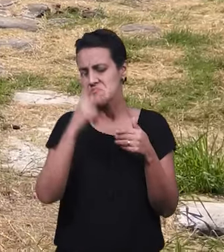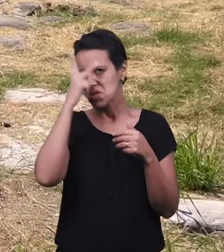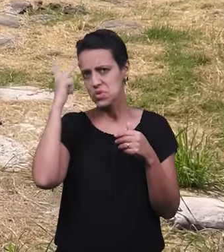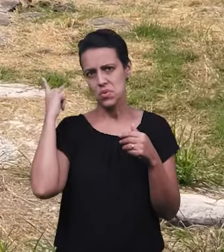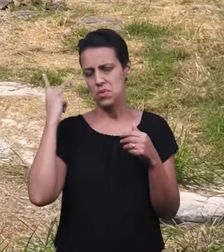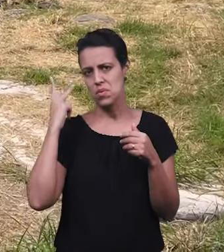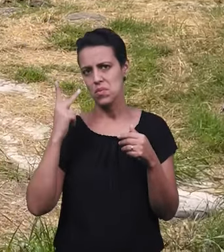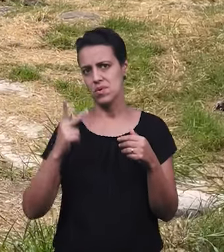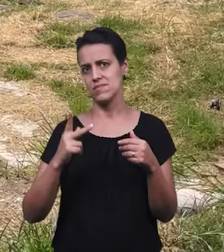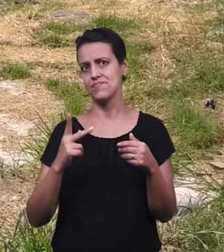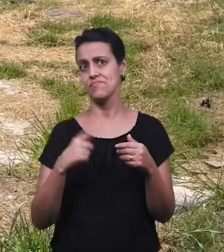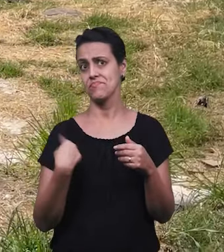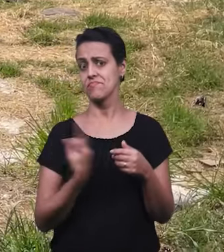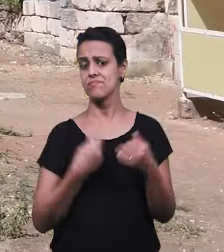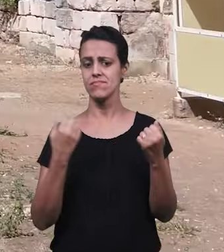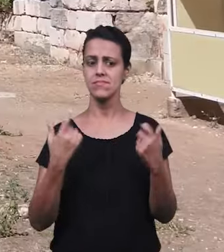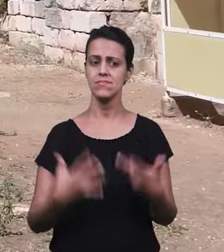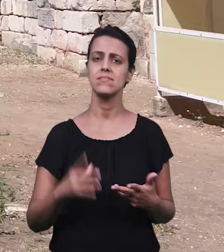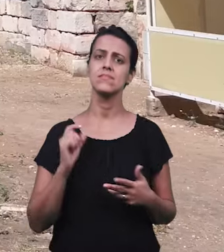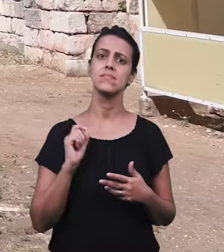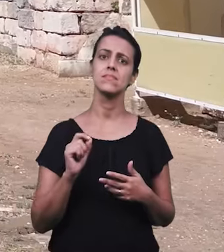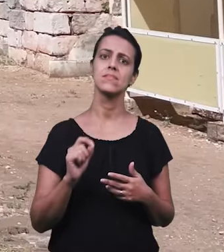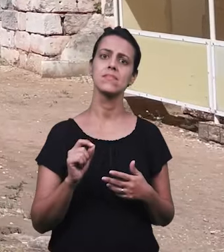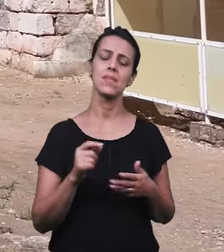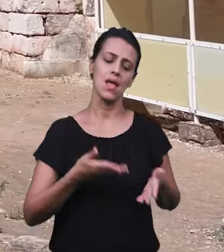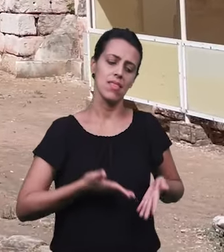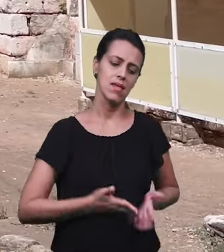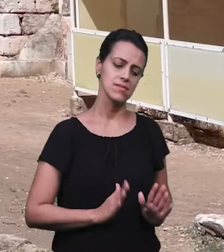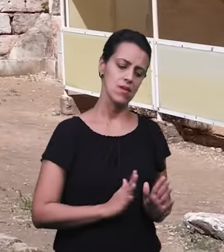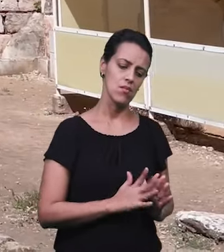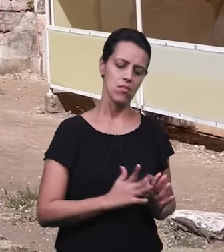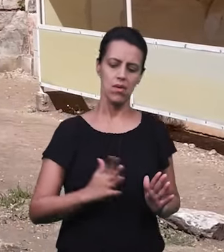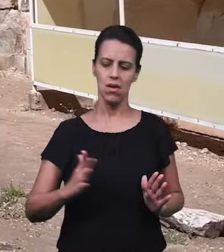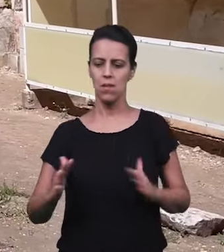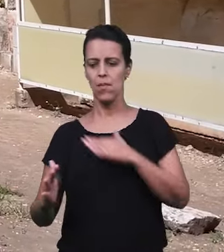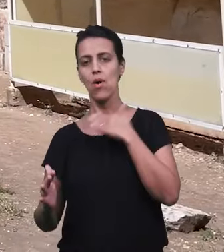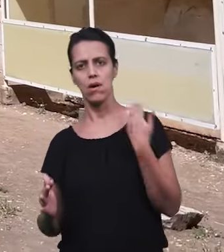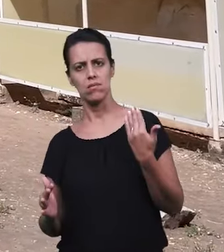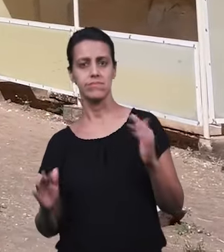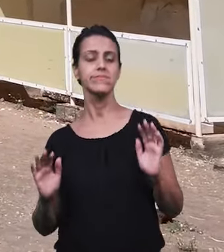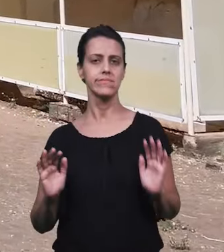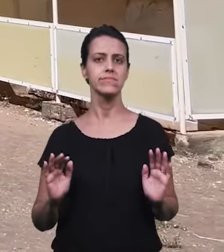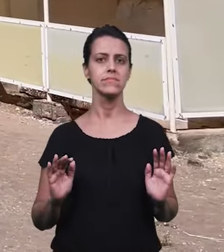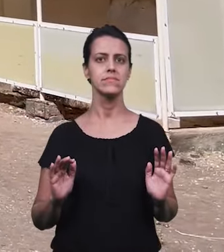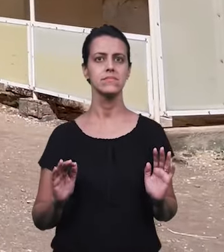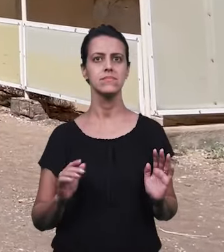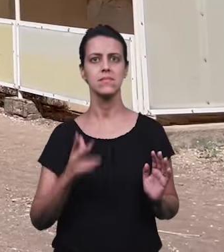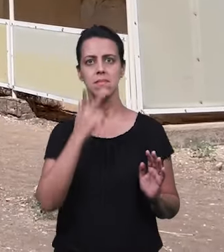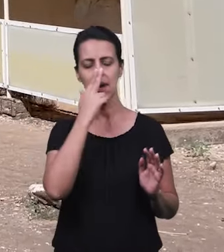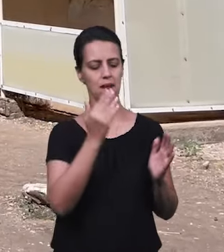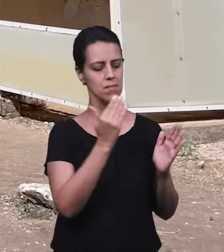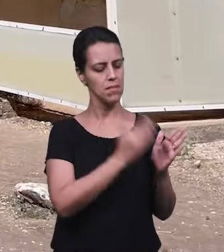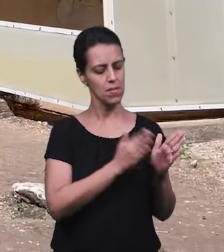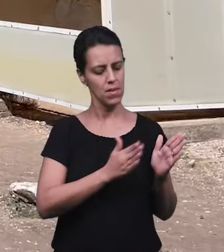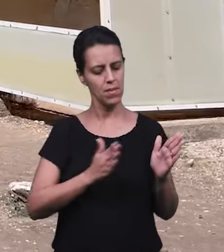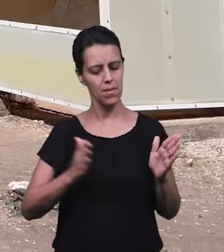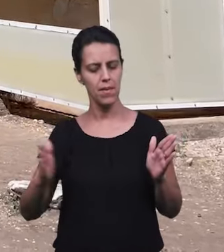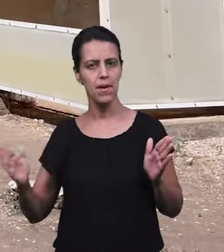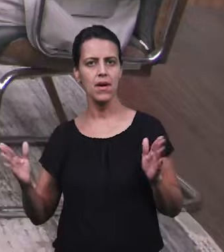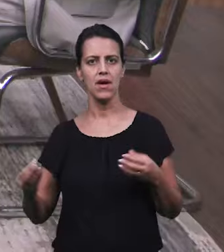nós vamos contar que a história da pessoa nasceu em tal dia e morreu em tal dia, né? O homem, ele tem essa sequência,